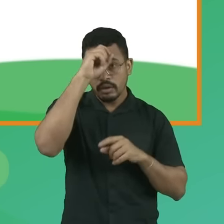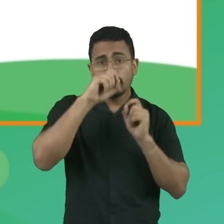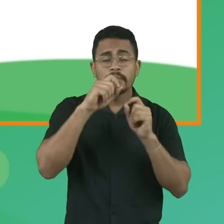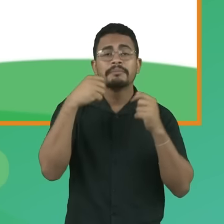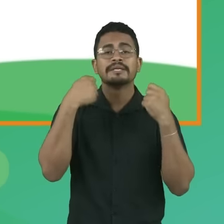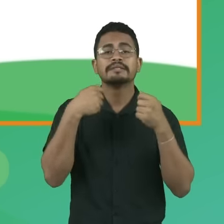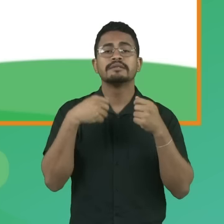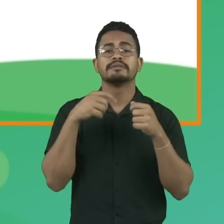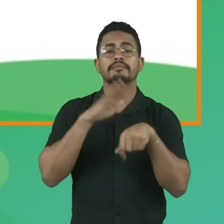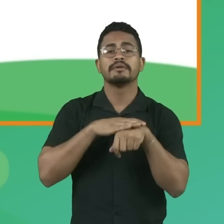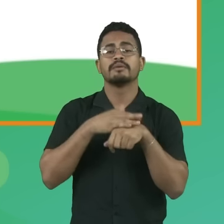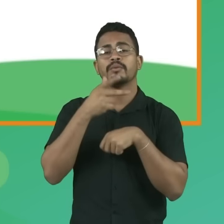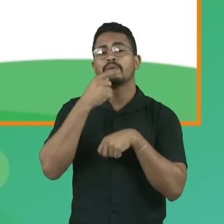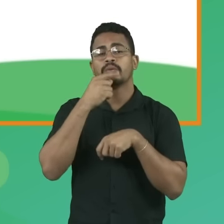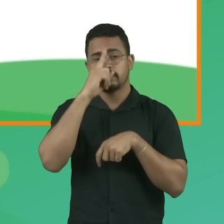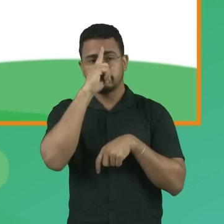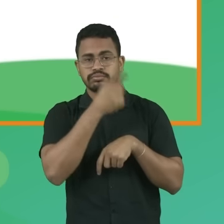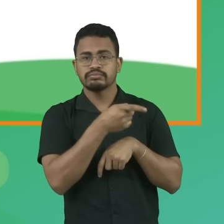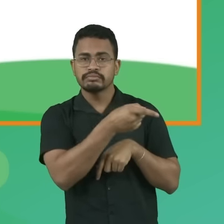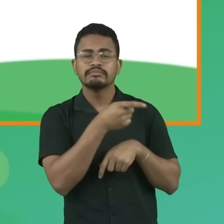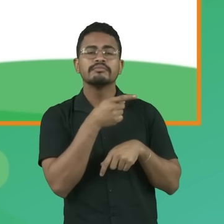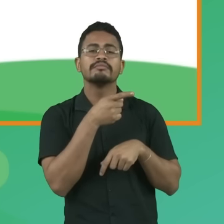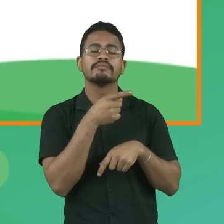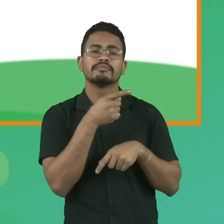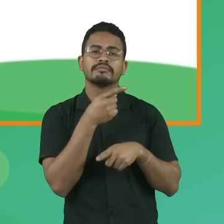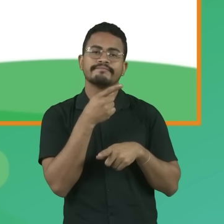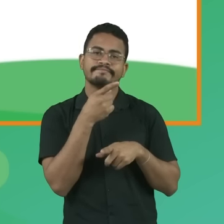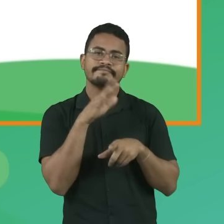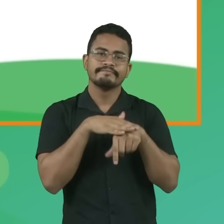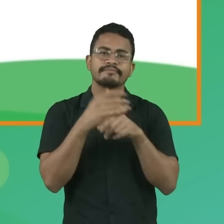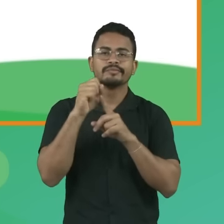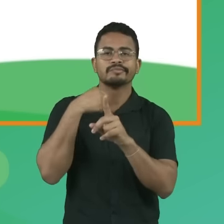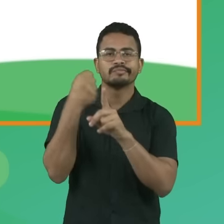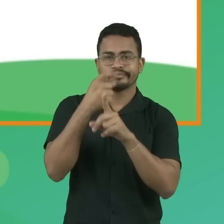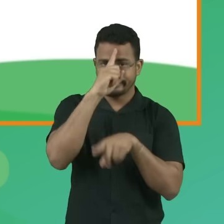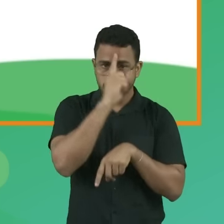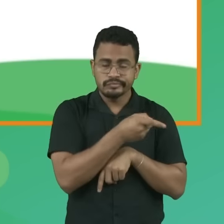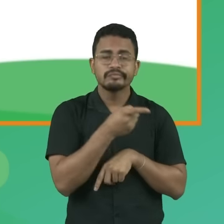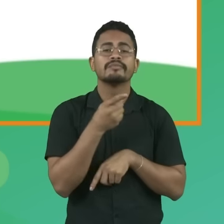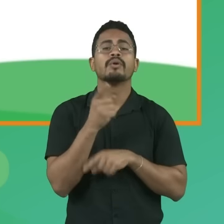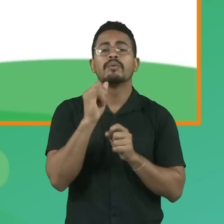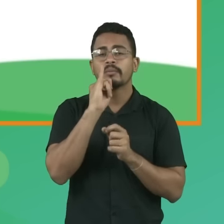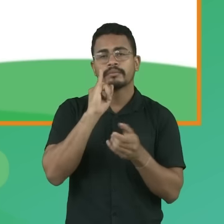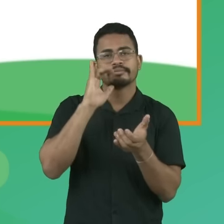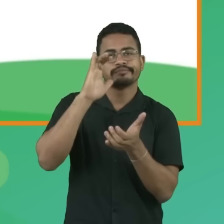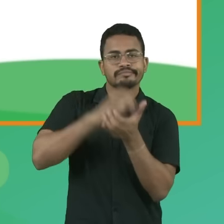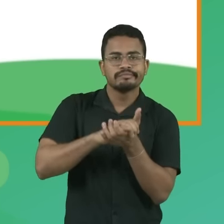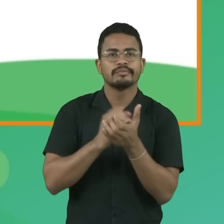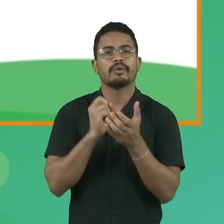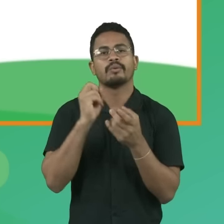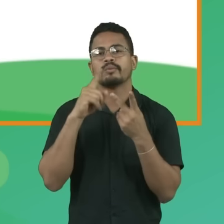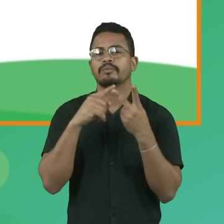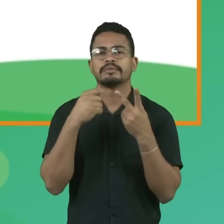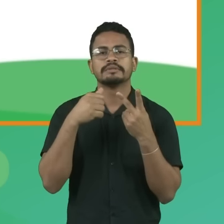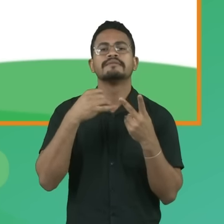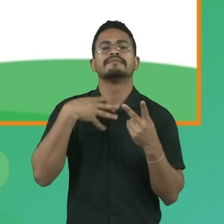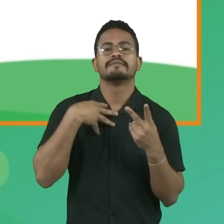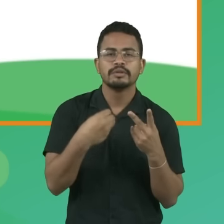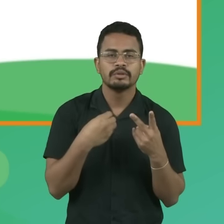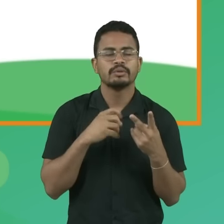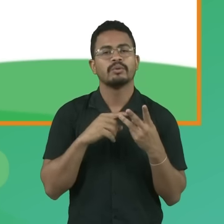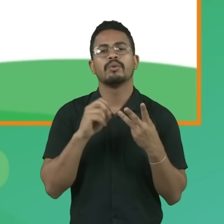do gênero imposta pela sociedade para ela. Que a mulher, ela tem que casar, que ela tem que ter filho, que